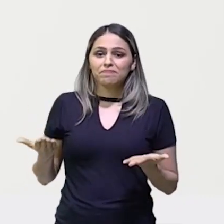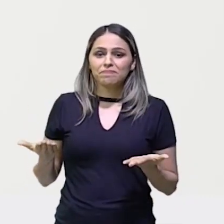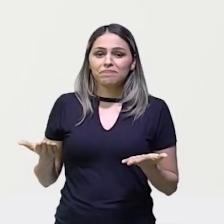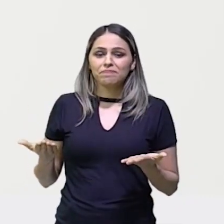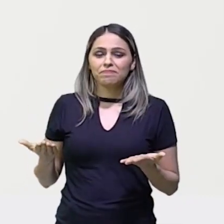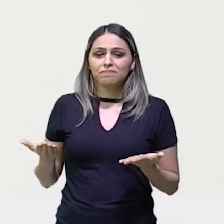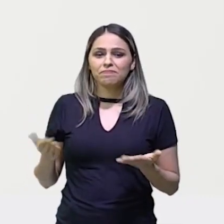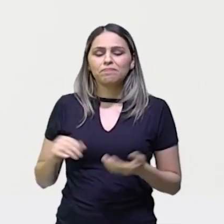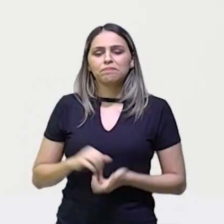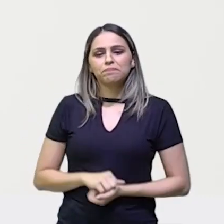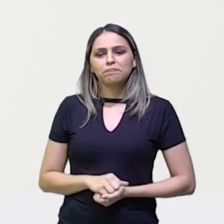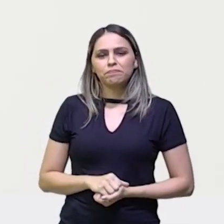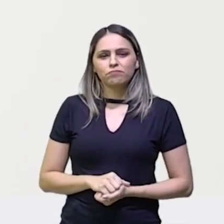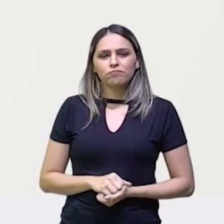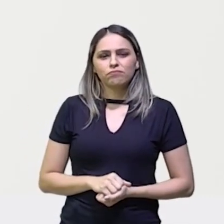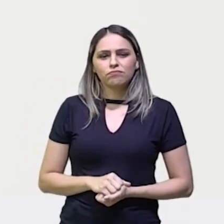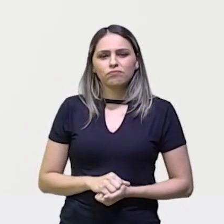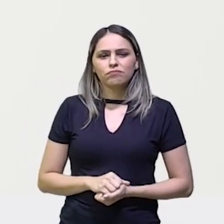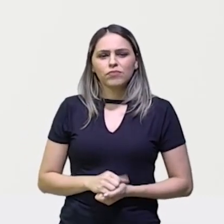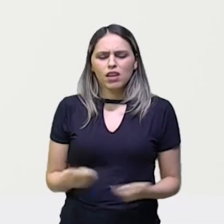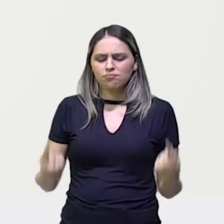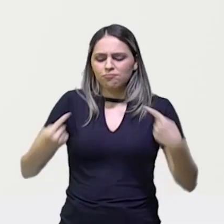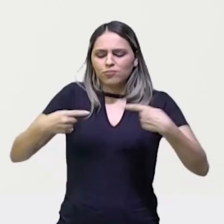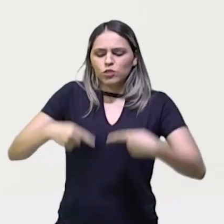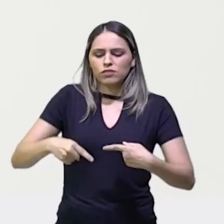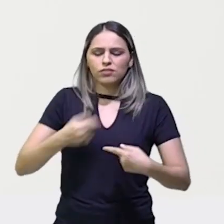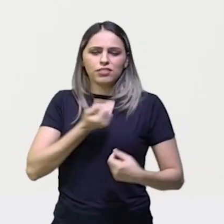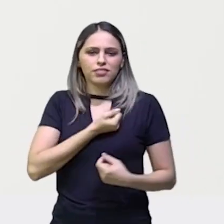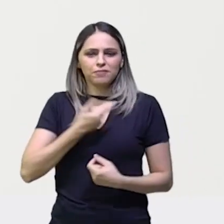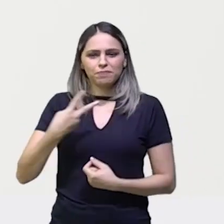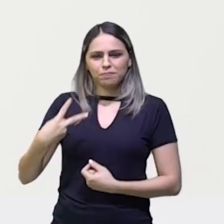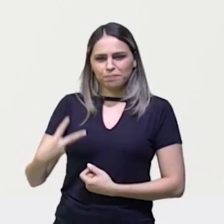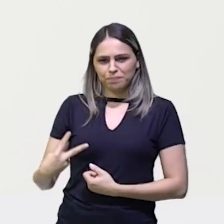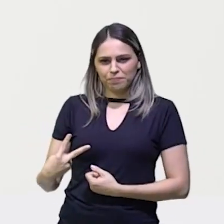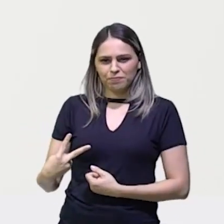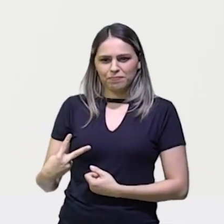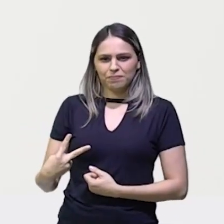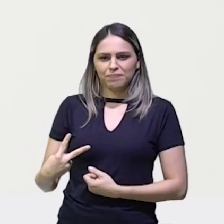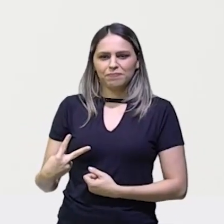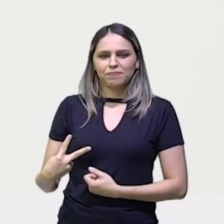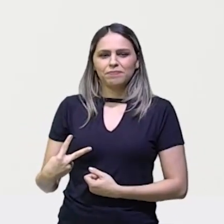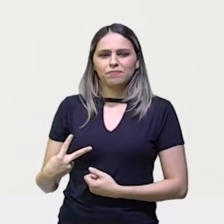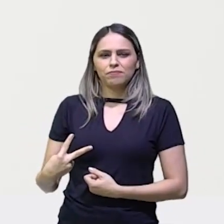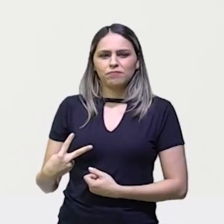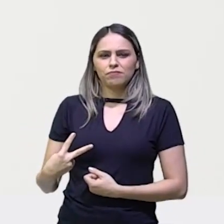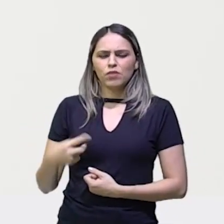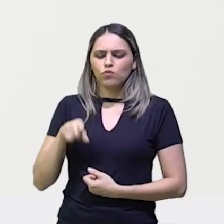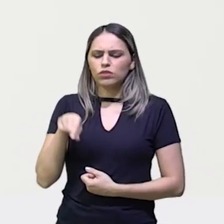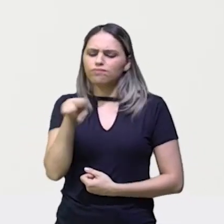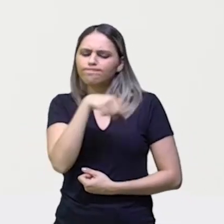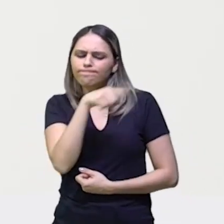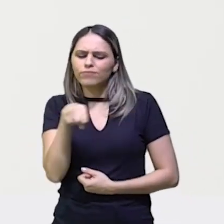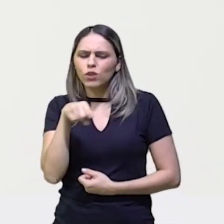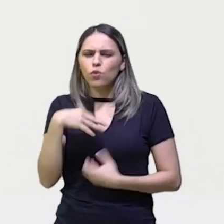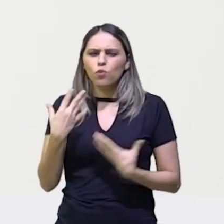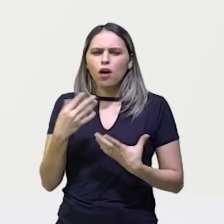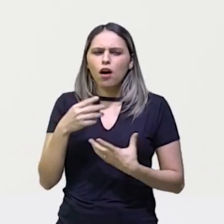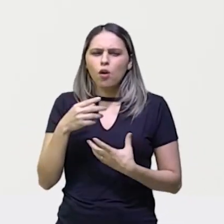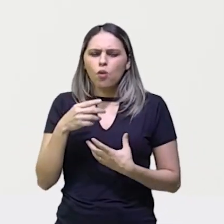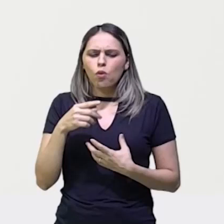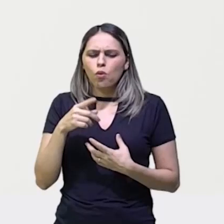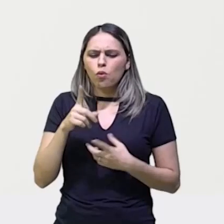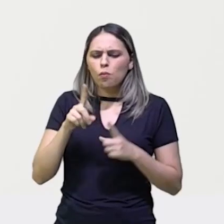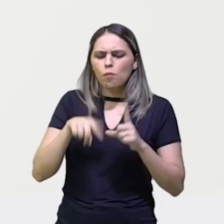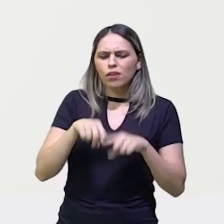E o nosso segundo desafio, vamos lá? Desafio número 2. Marque a opção